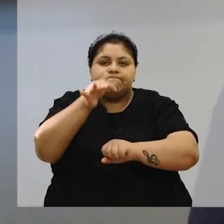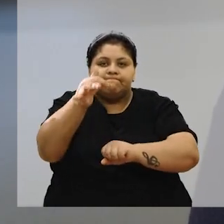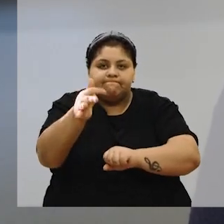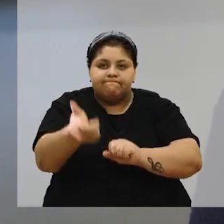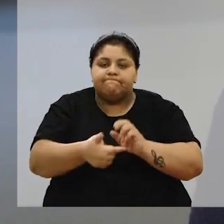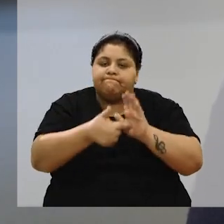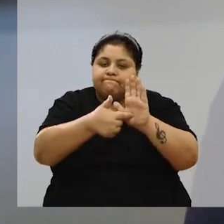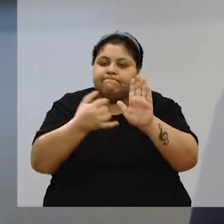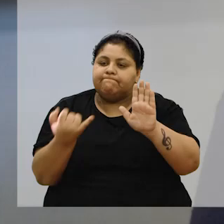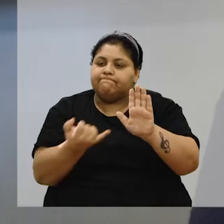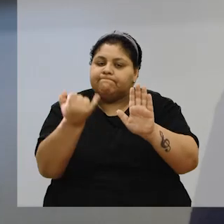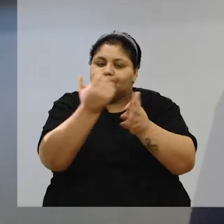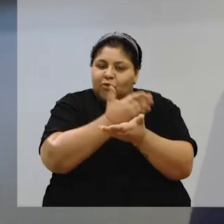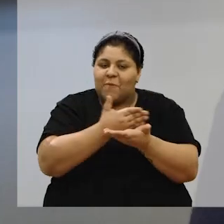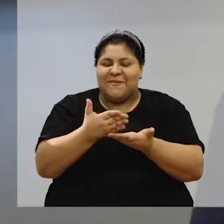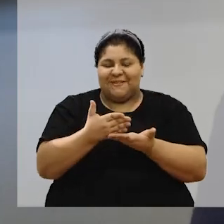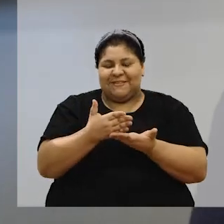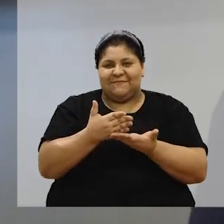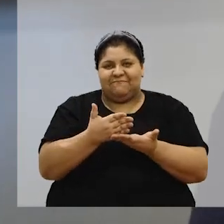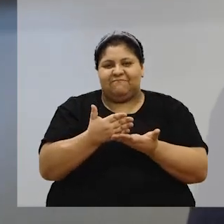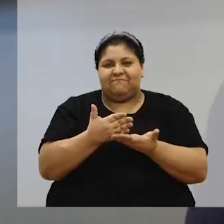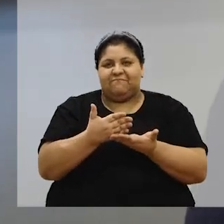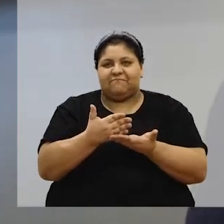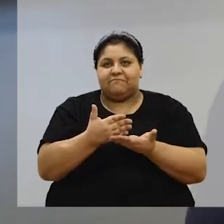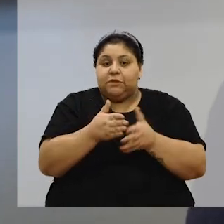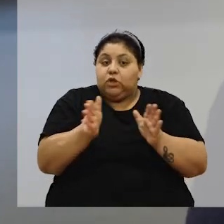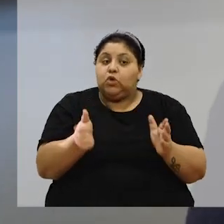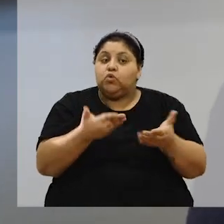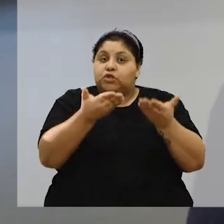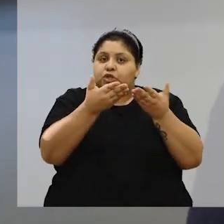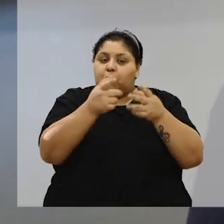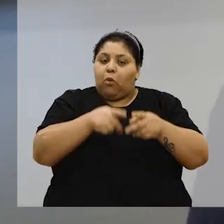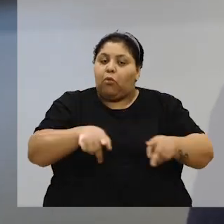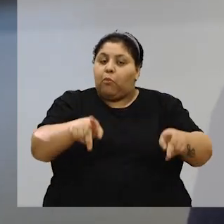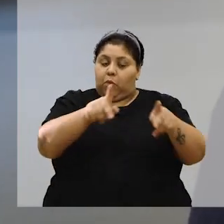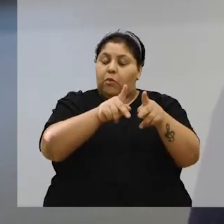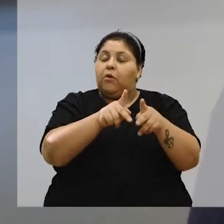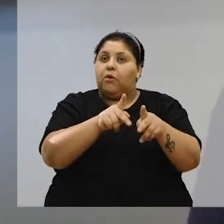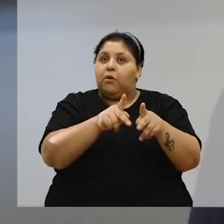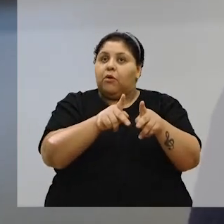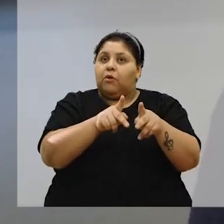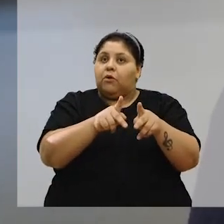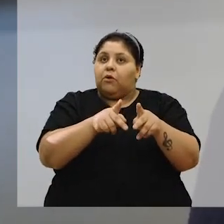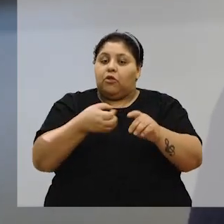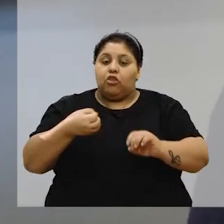Então aí mostra a importância, né, do começo, né, do estímulo